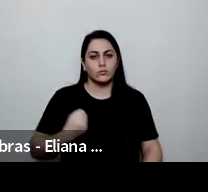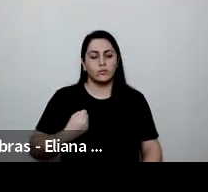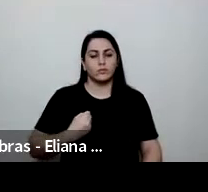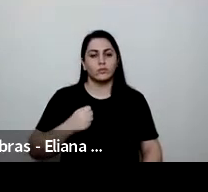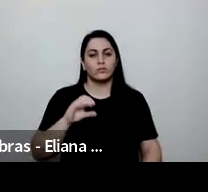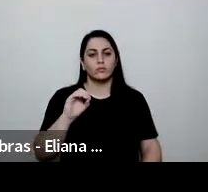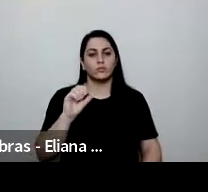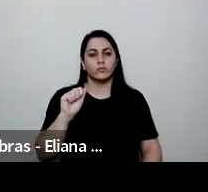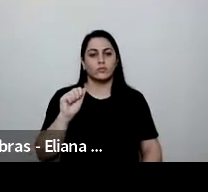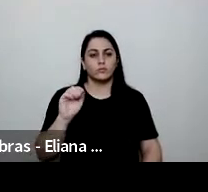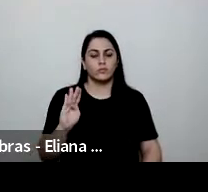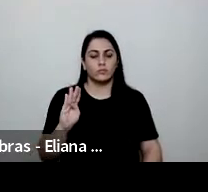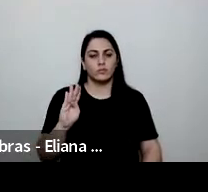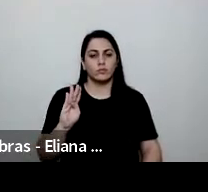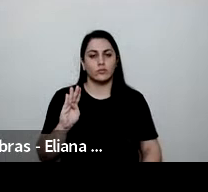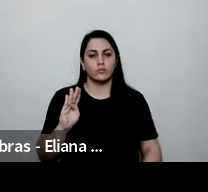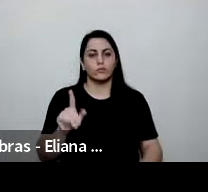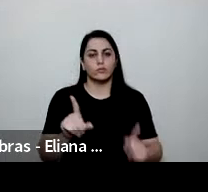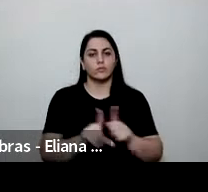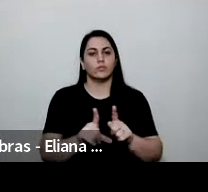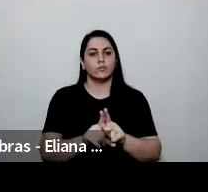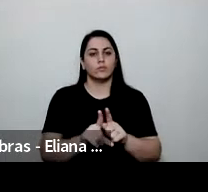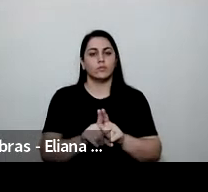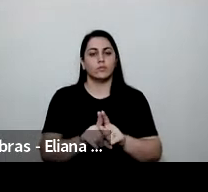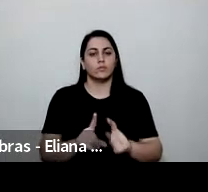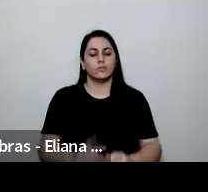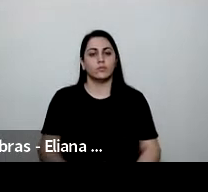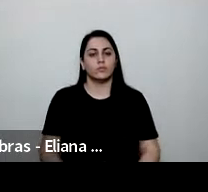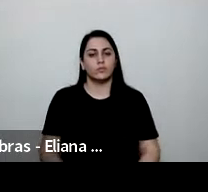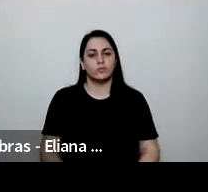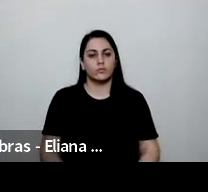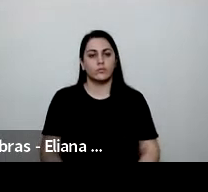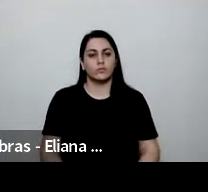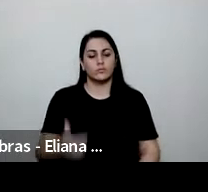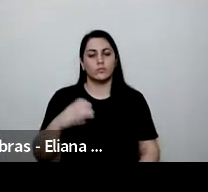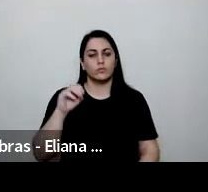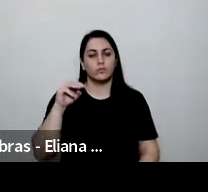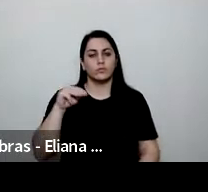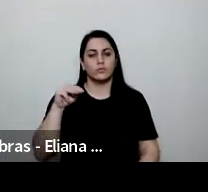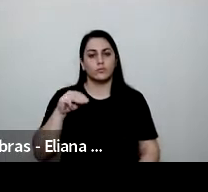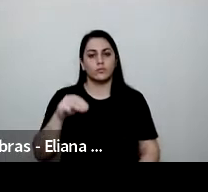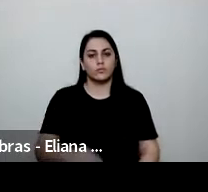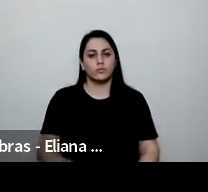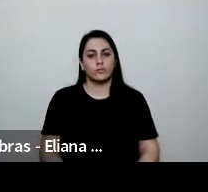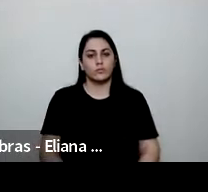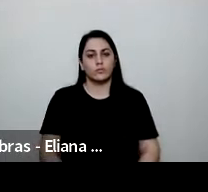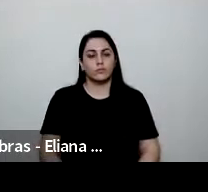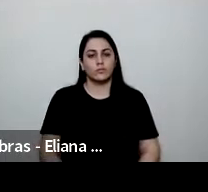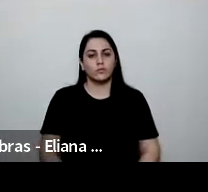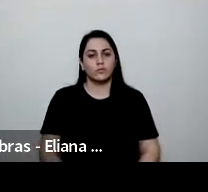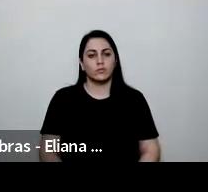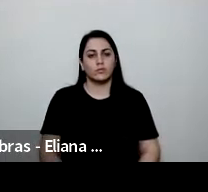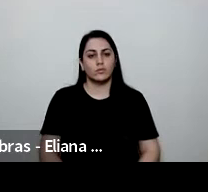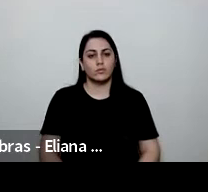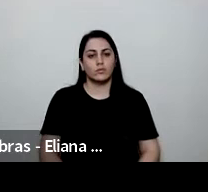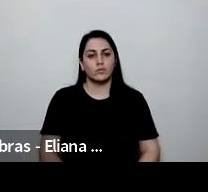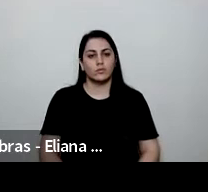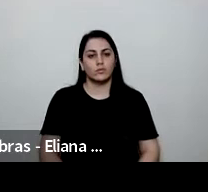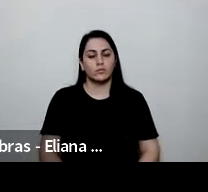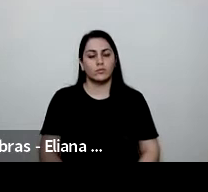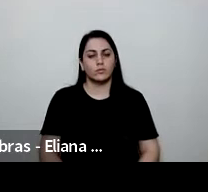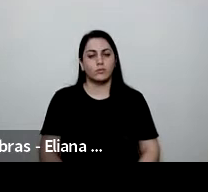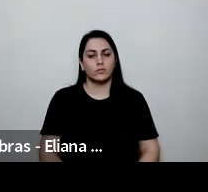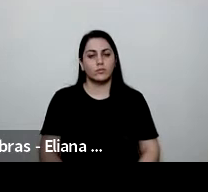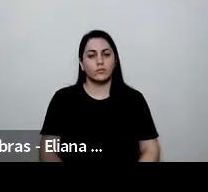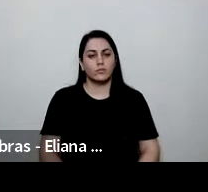da OAB e volta a parte da calça defender você senhorita em 10 minutos para fins de registro Por isso tá bom